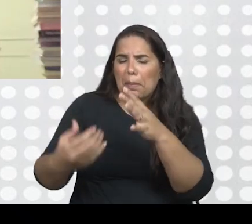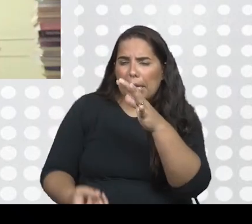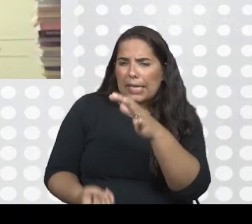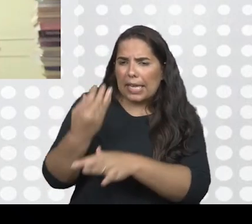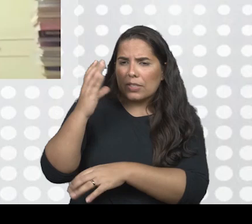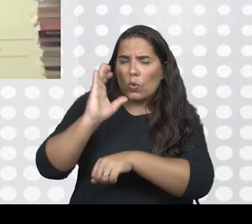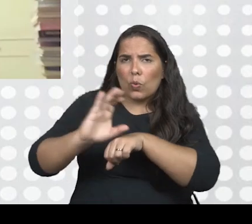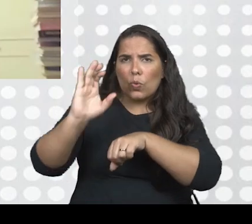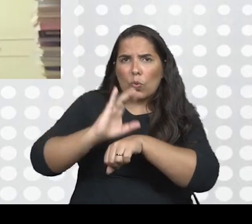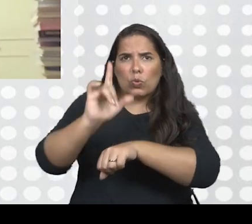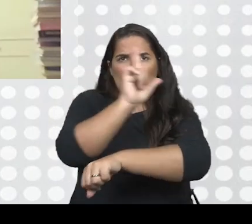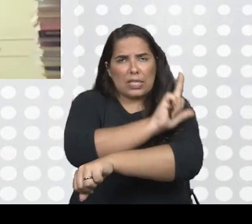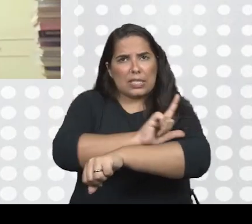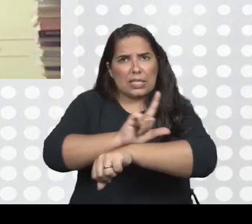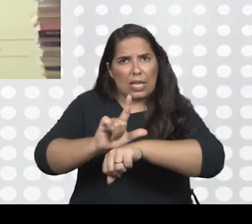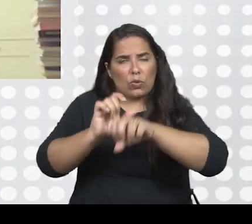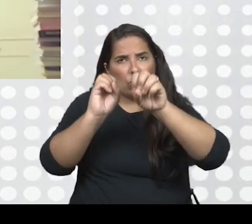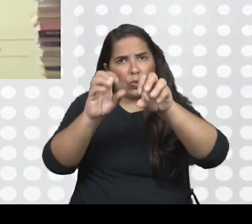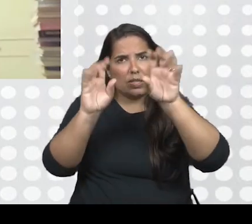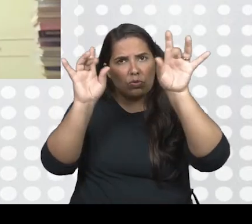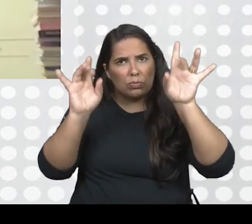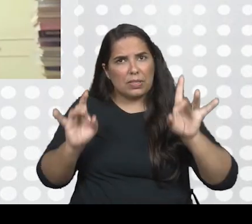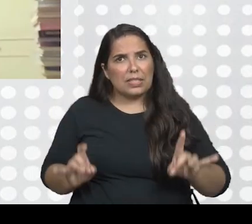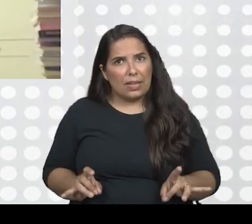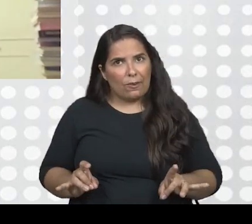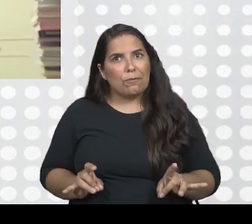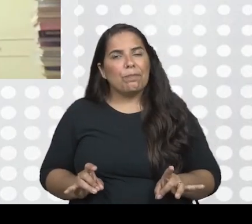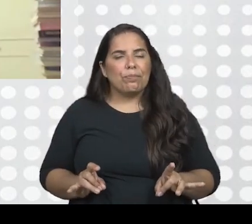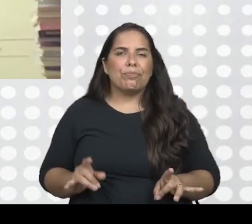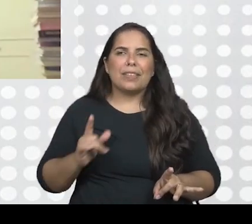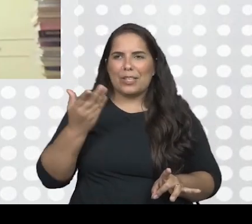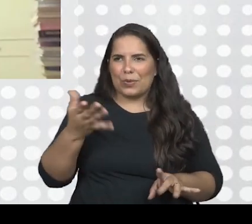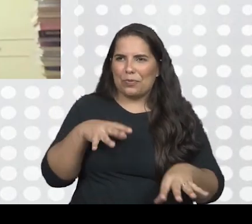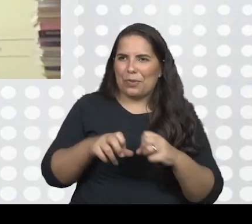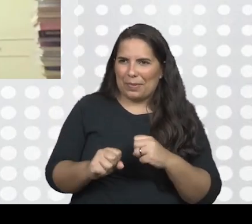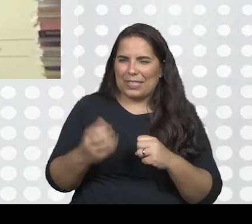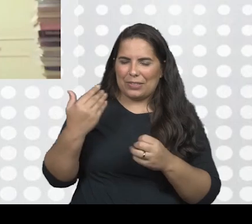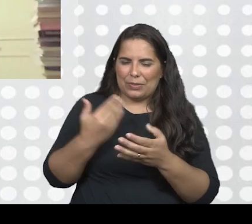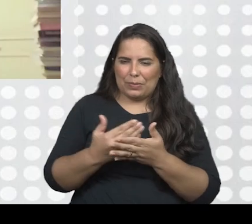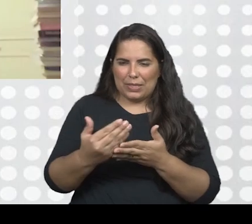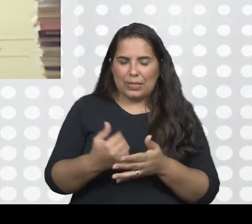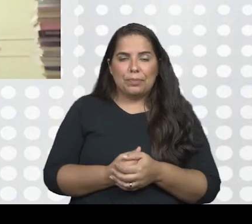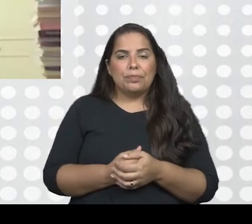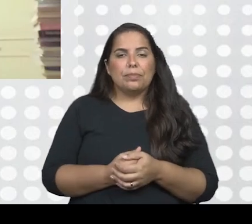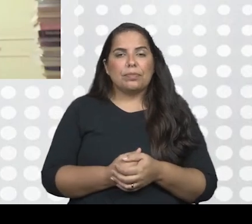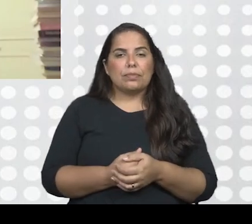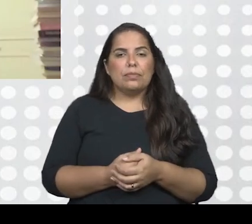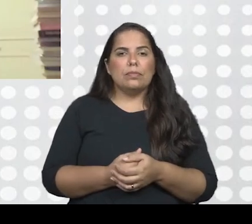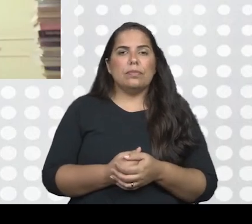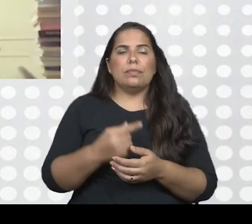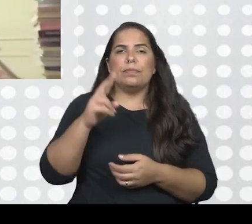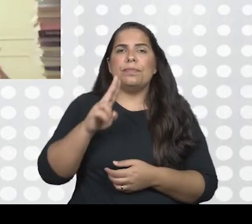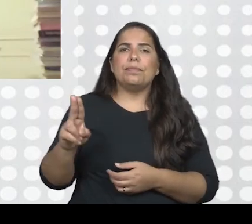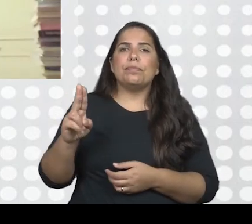de um curso de licenciatura em Educação Especial, que, por ocasião, é a sua formação inicial, né, em uma